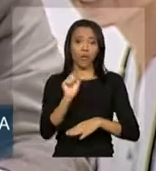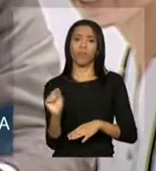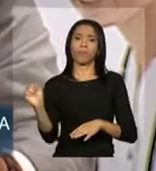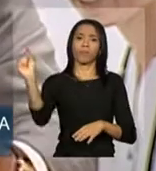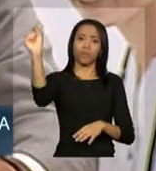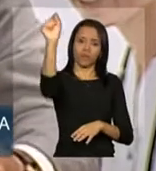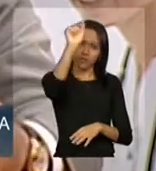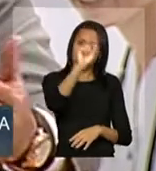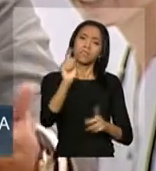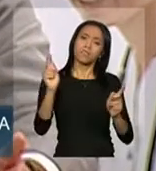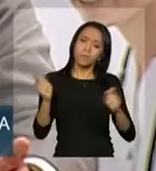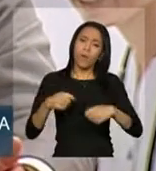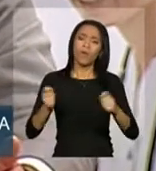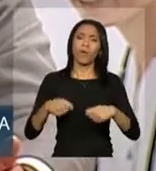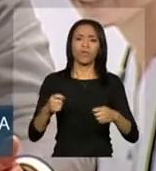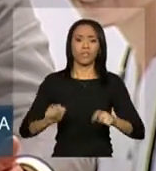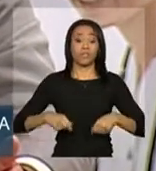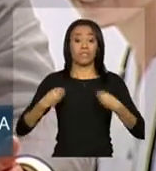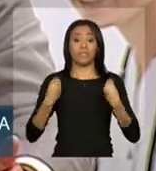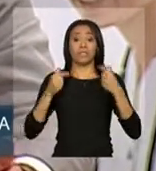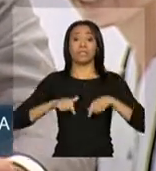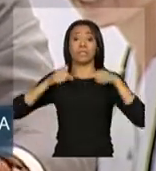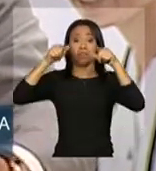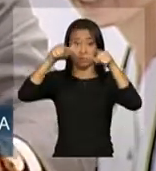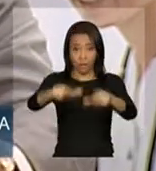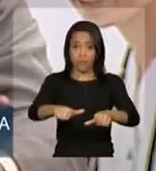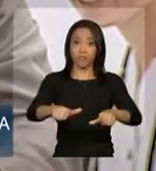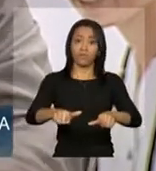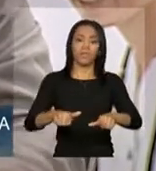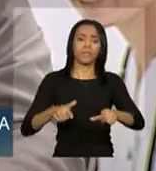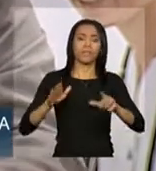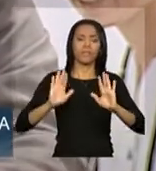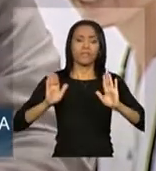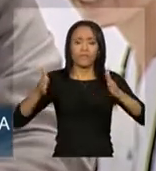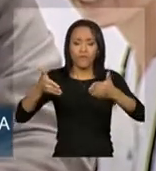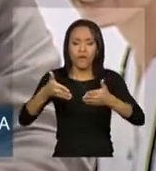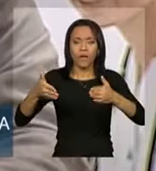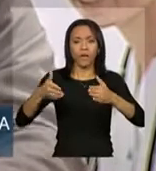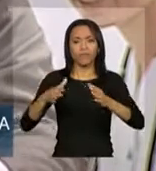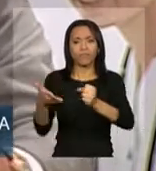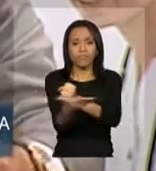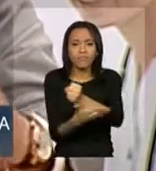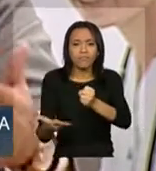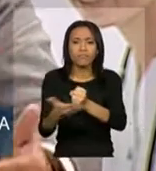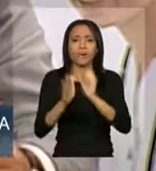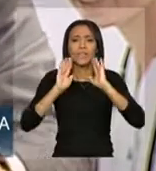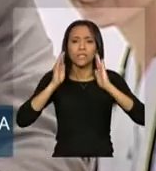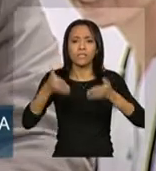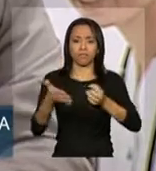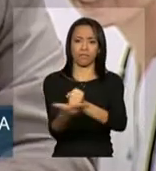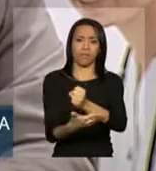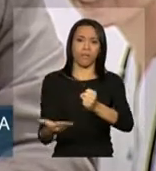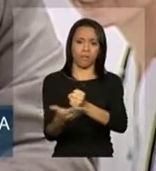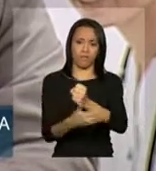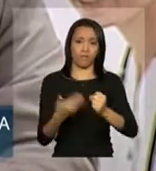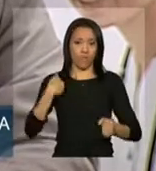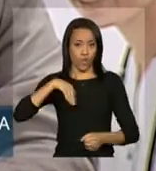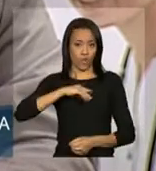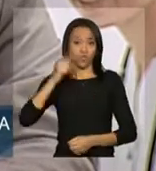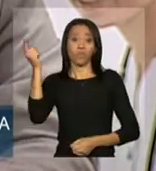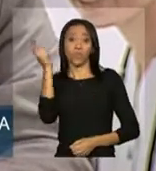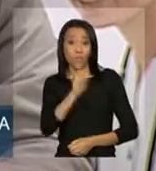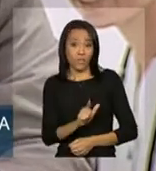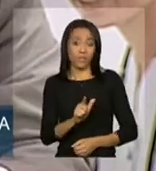instituições que T capacidade de certificar na área da atenção básica que fazem esse curso de especialização nós vamos ter um ganho de